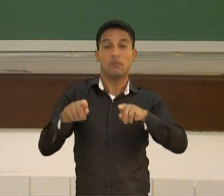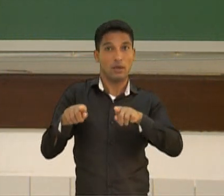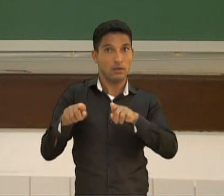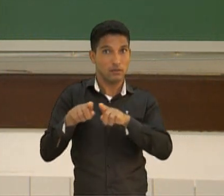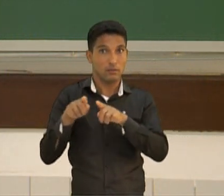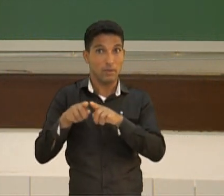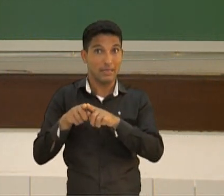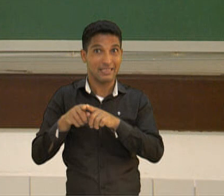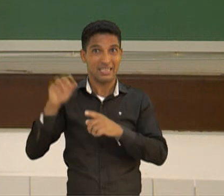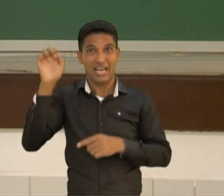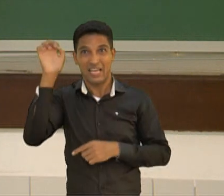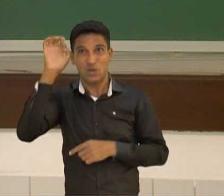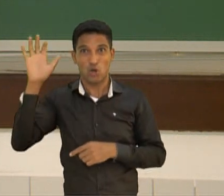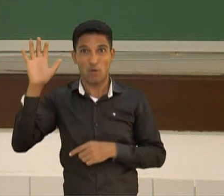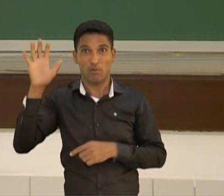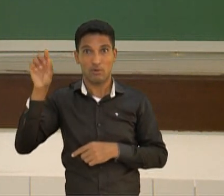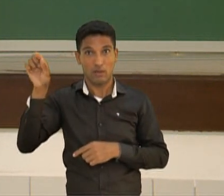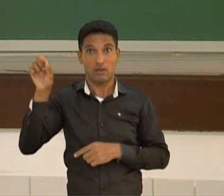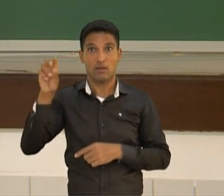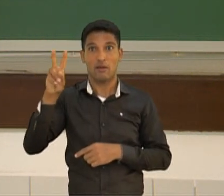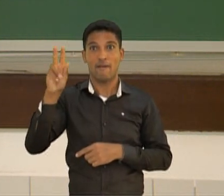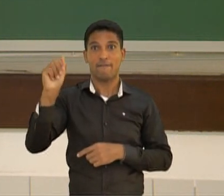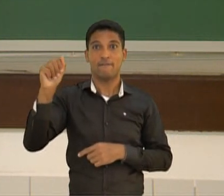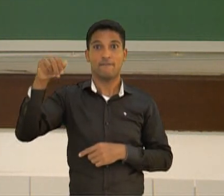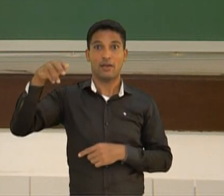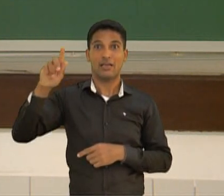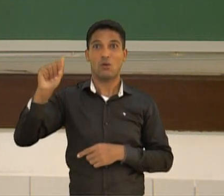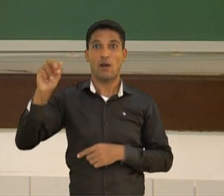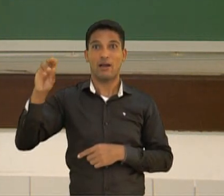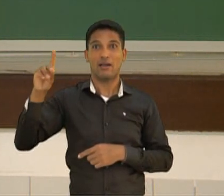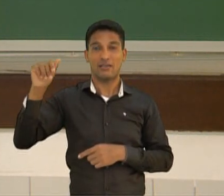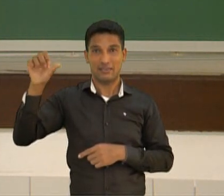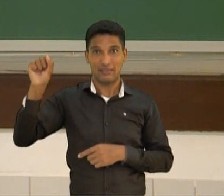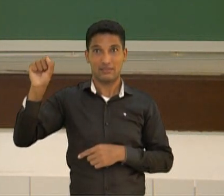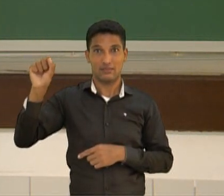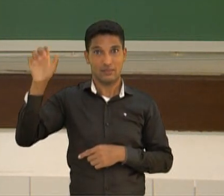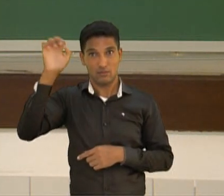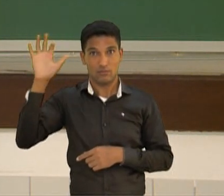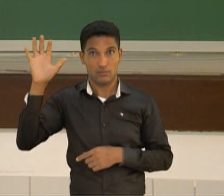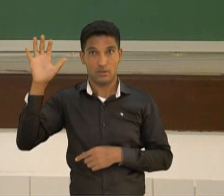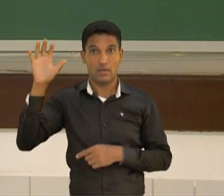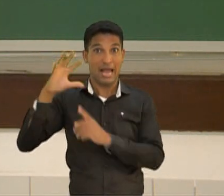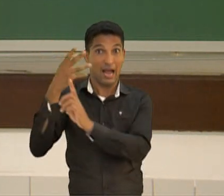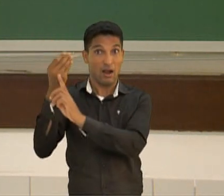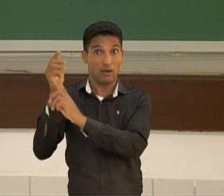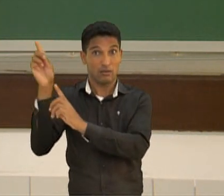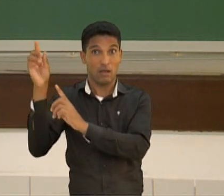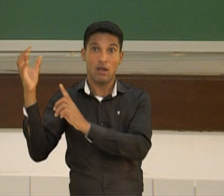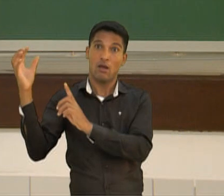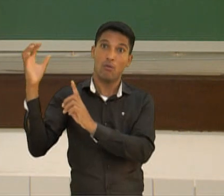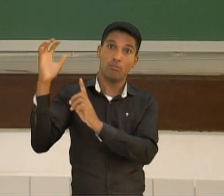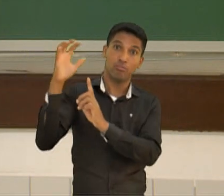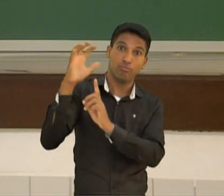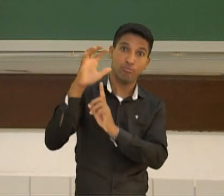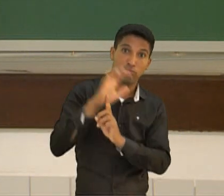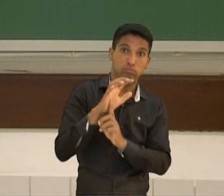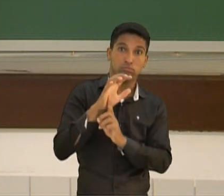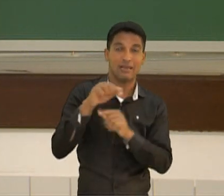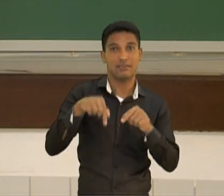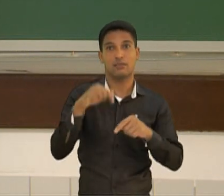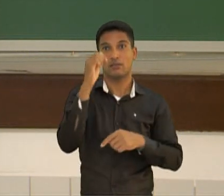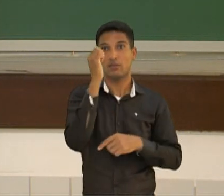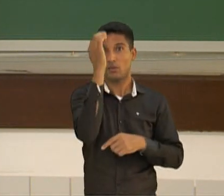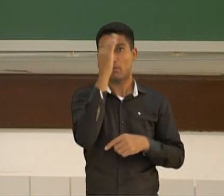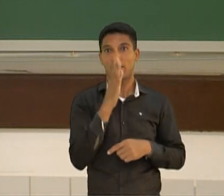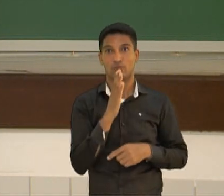vanguardas europeias no Brasil, assim, no mesmo sentido, né, na cronologia histórica. Só que um